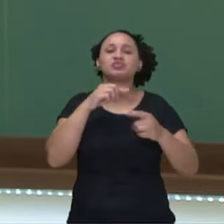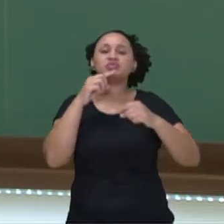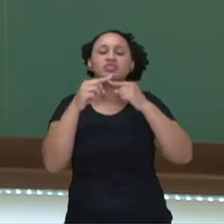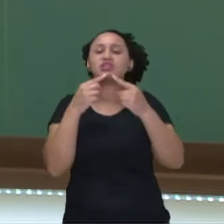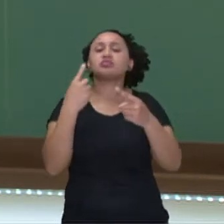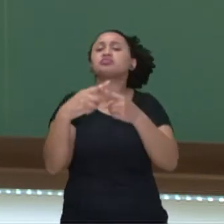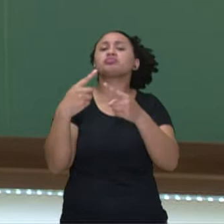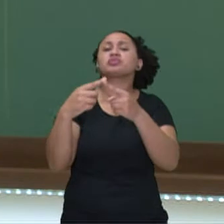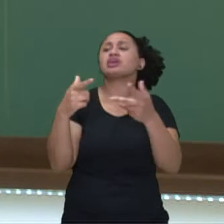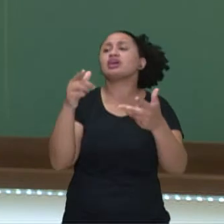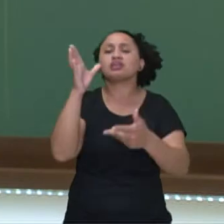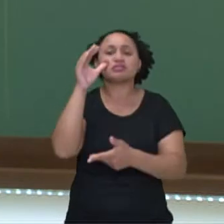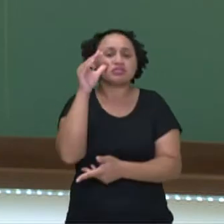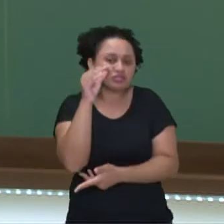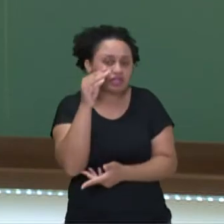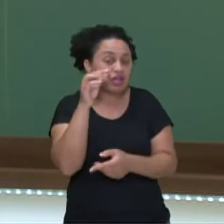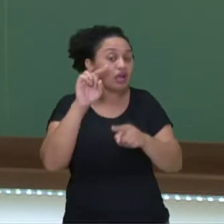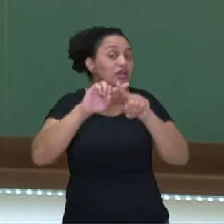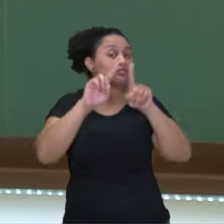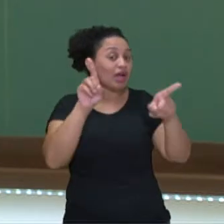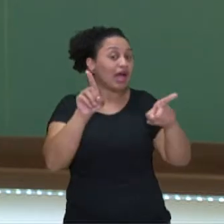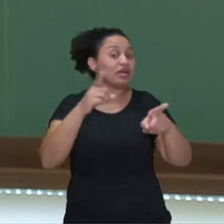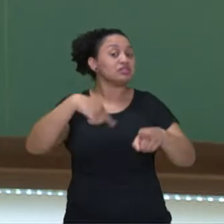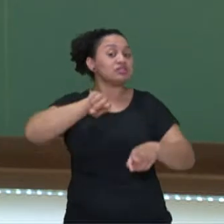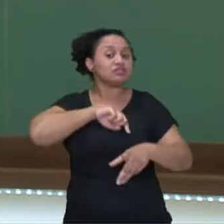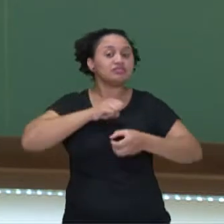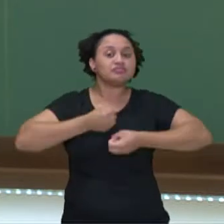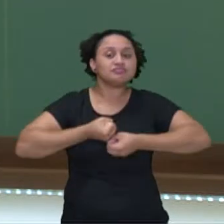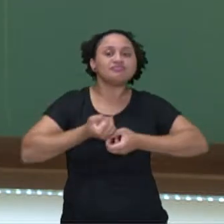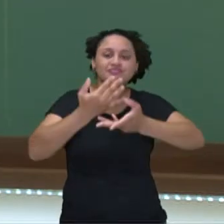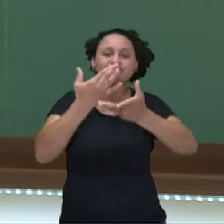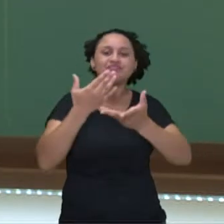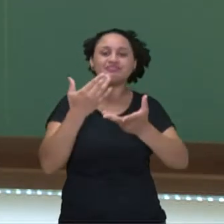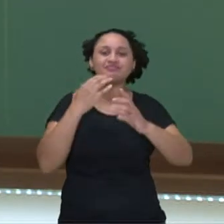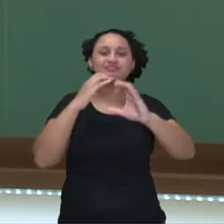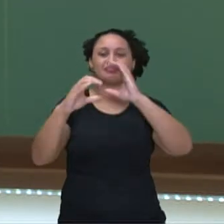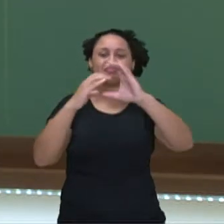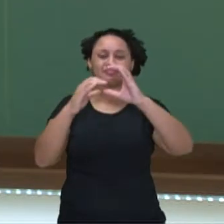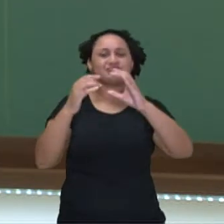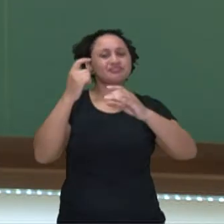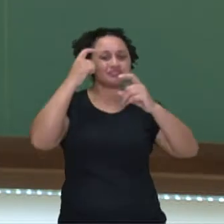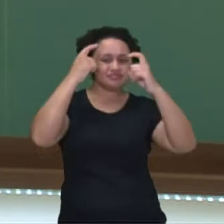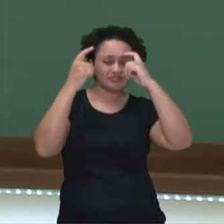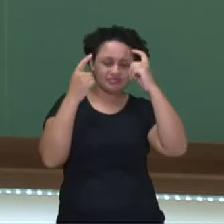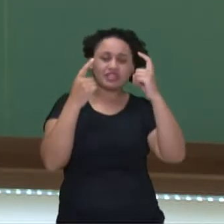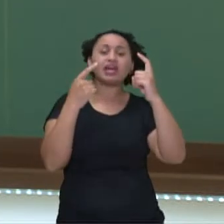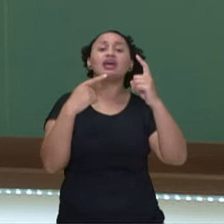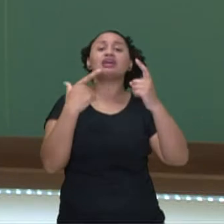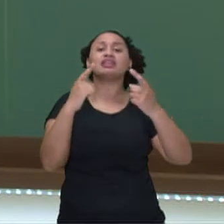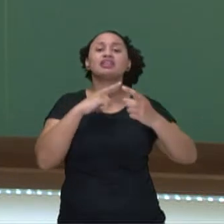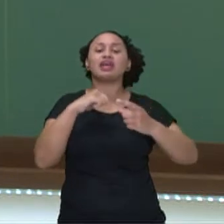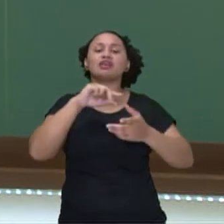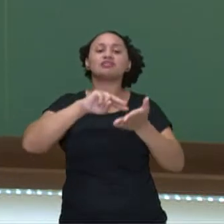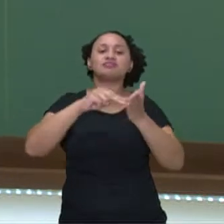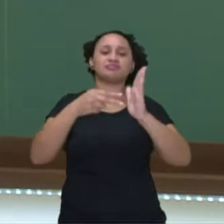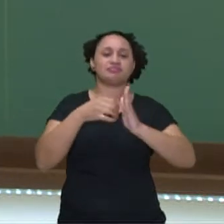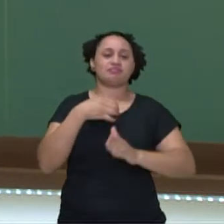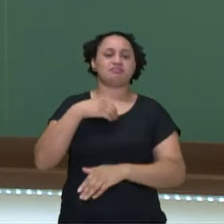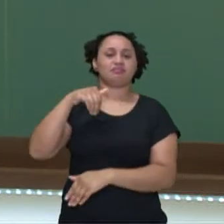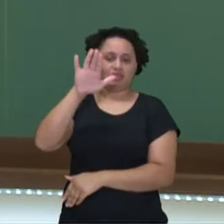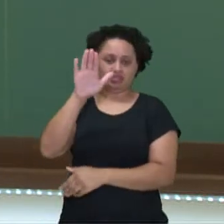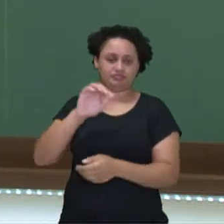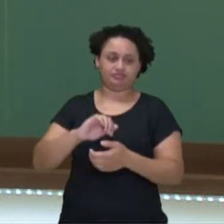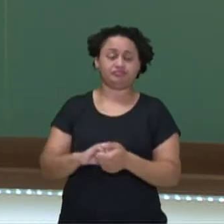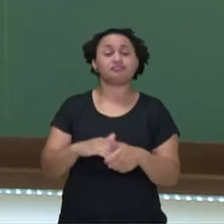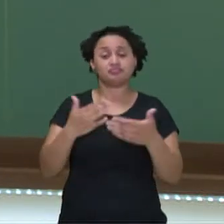coisas. Mas quando nós expressamos essas ideias, elas ganham ainda mais sentido. E é justamente